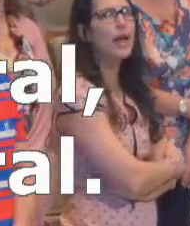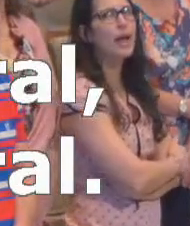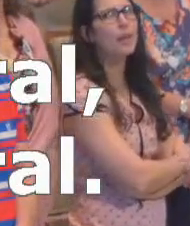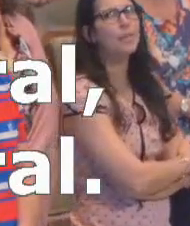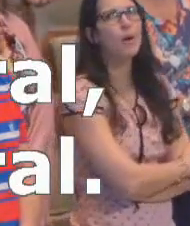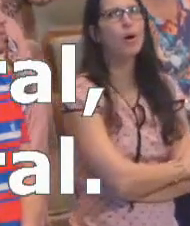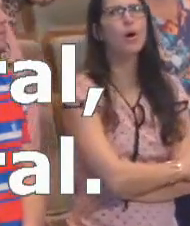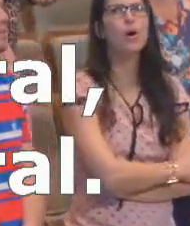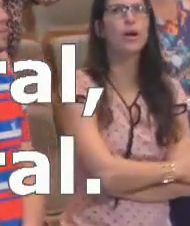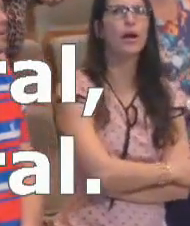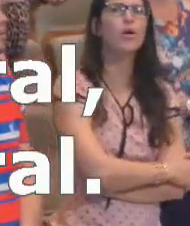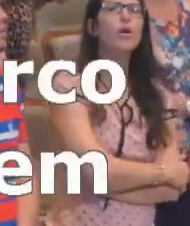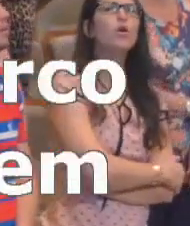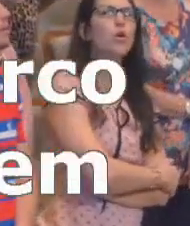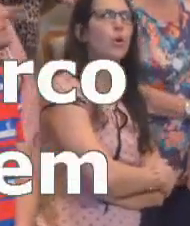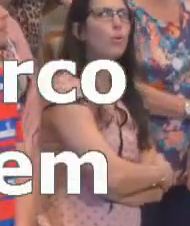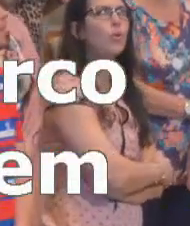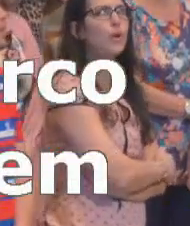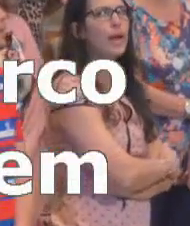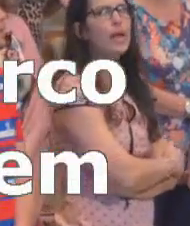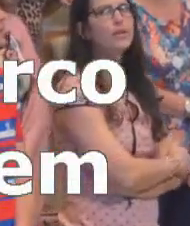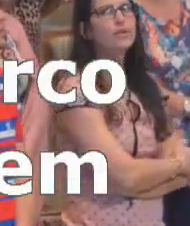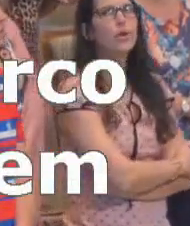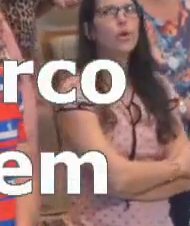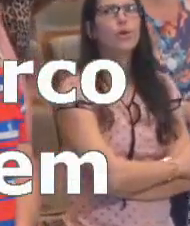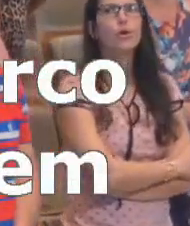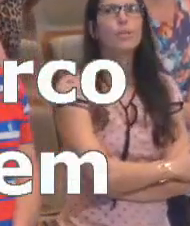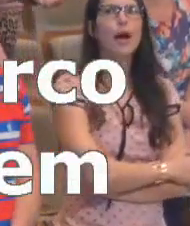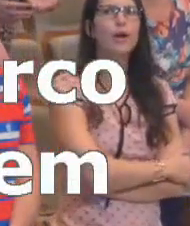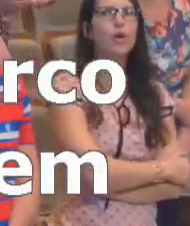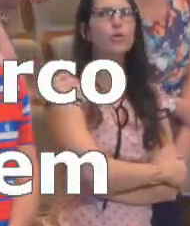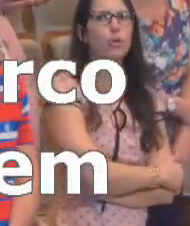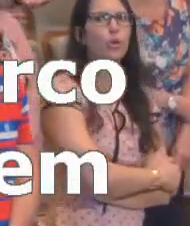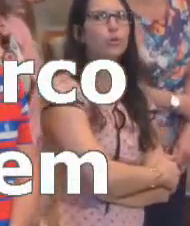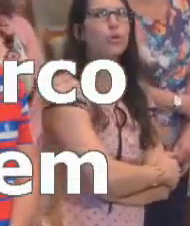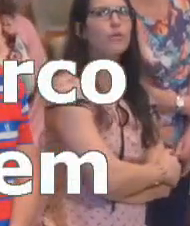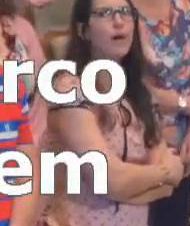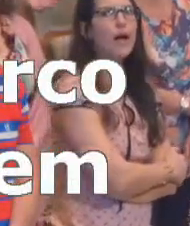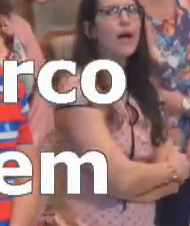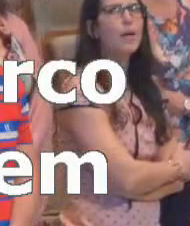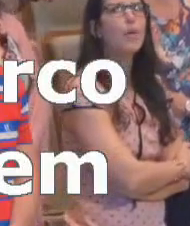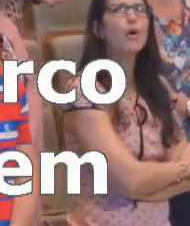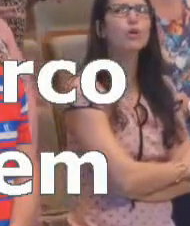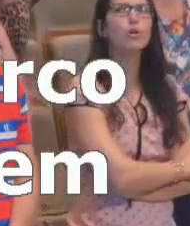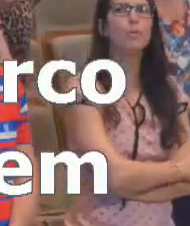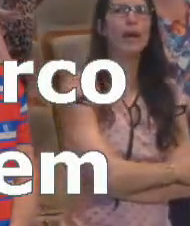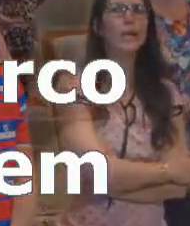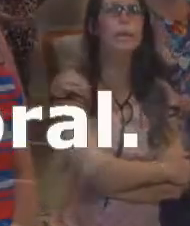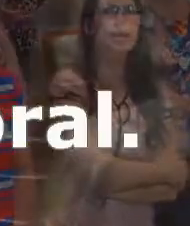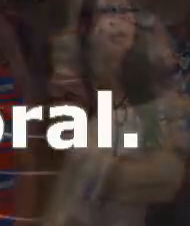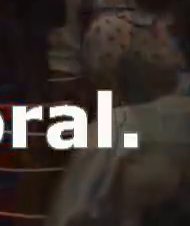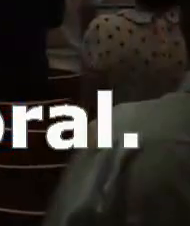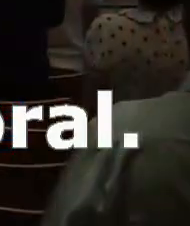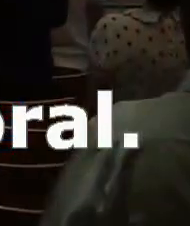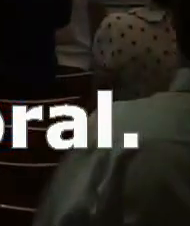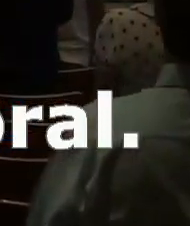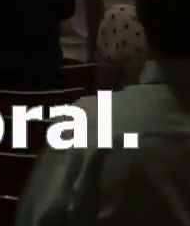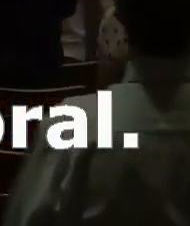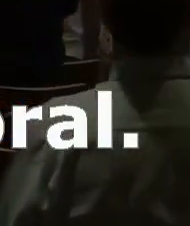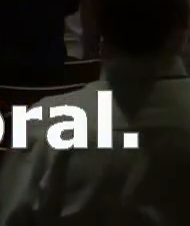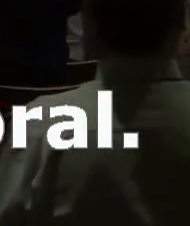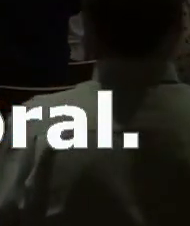passou o temporal, com Cristo no barco tudo vai muito bem,